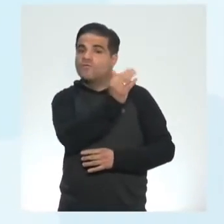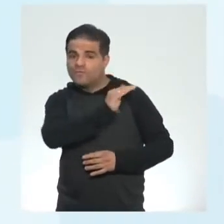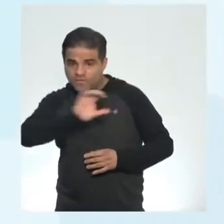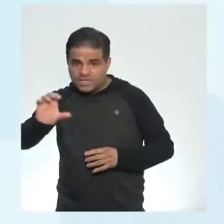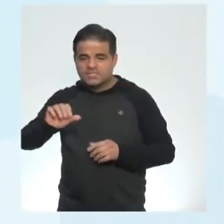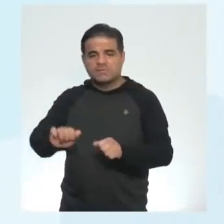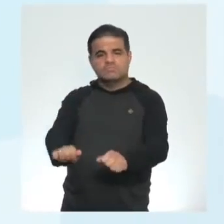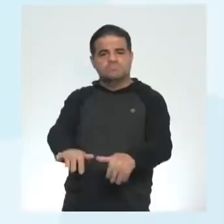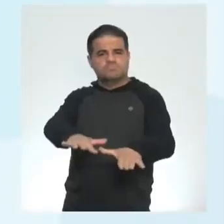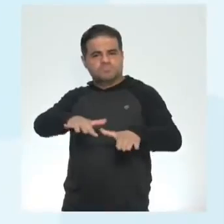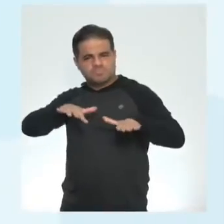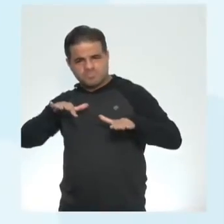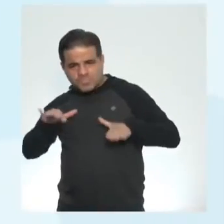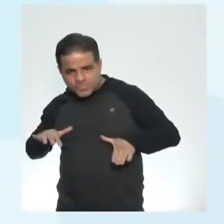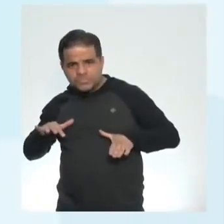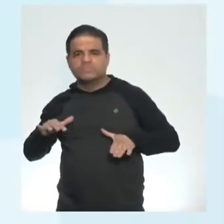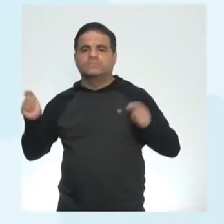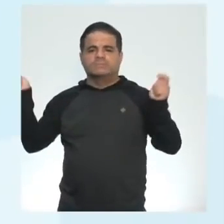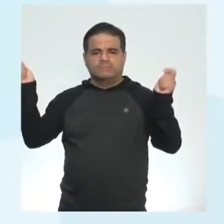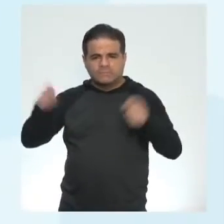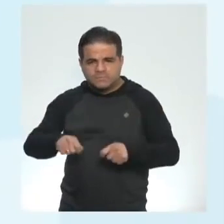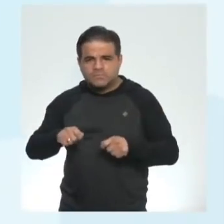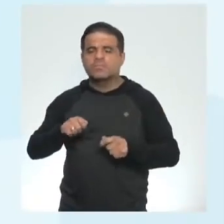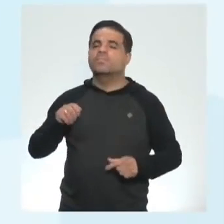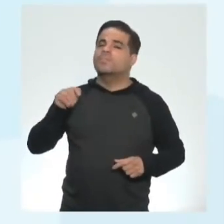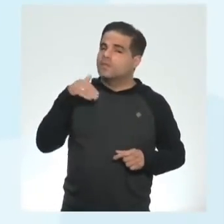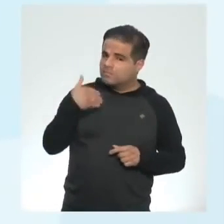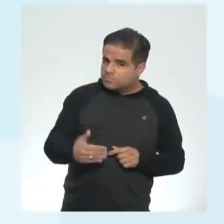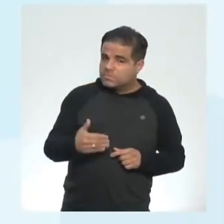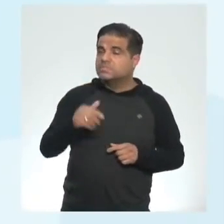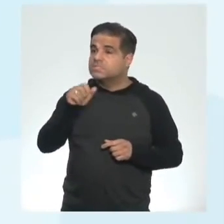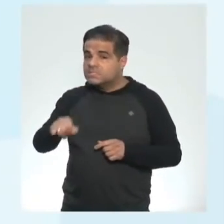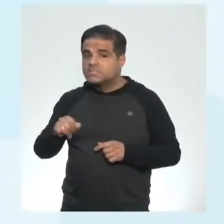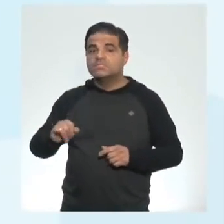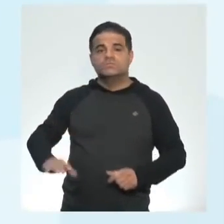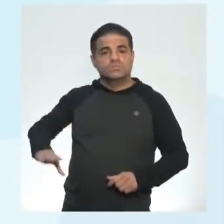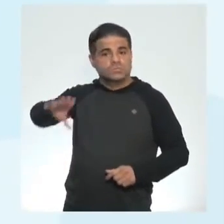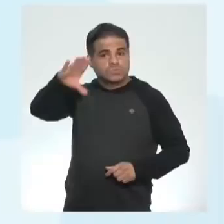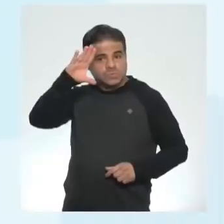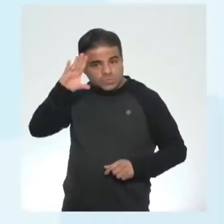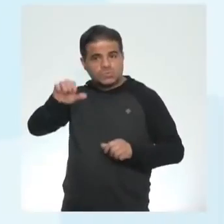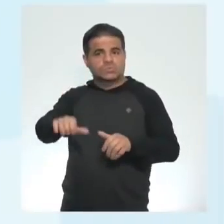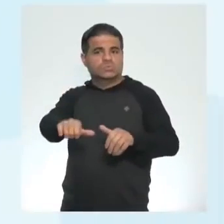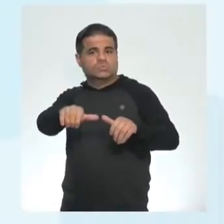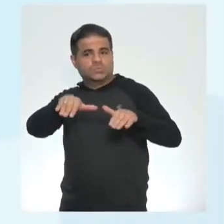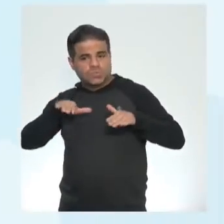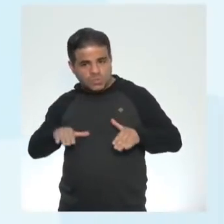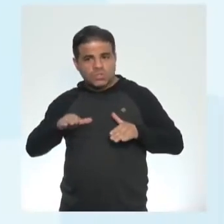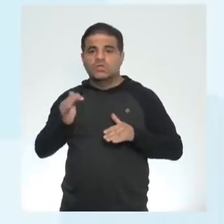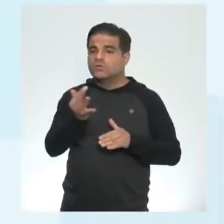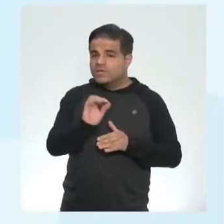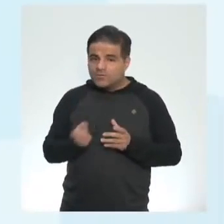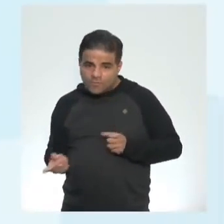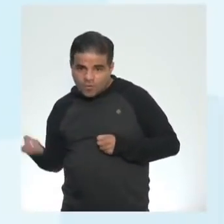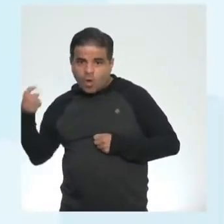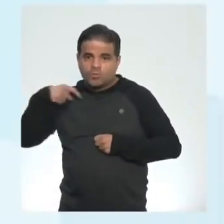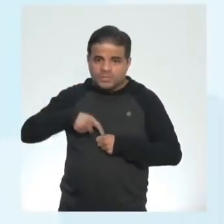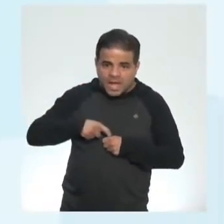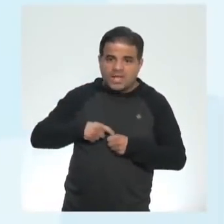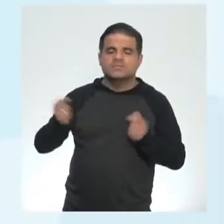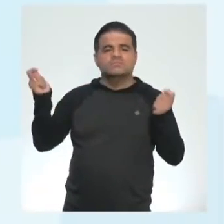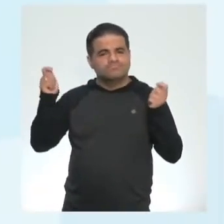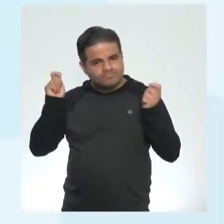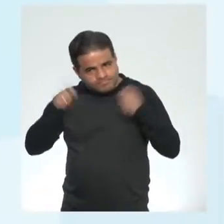pela retaguarda. Legal? Ou seja, se os exércitos franceses voltassem, eles,